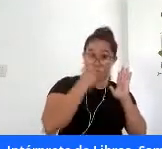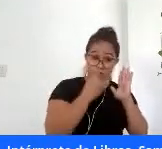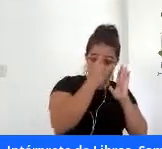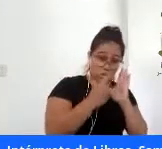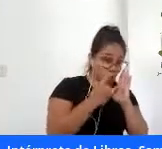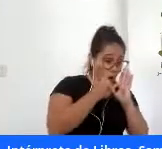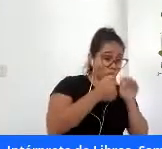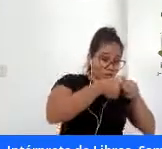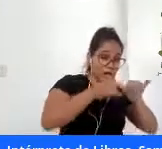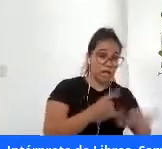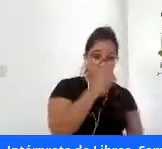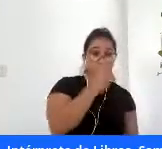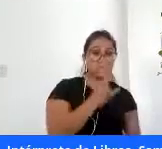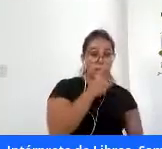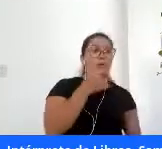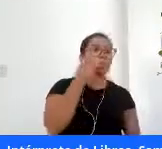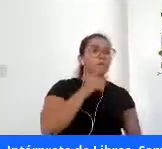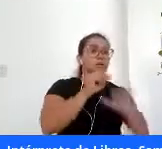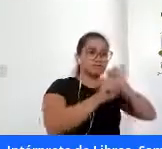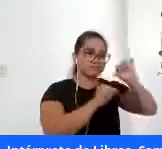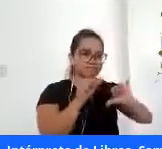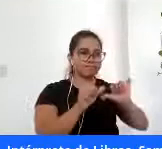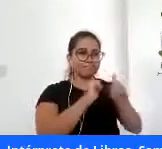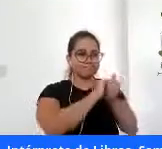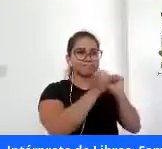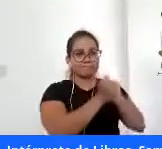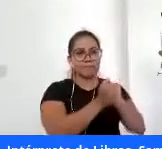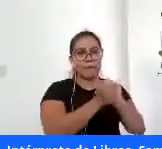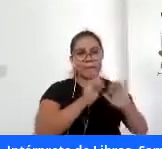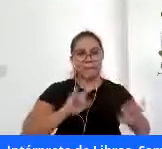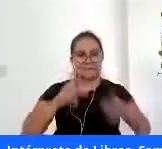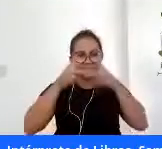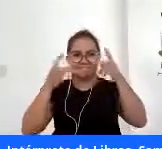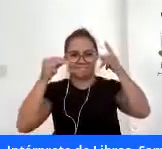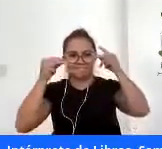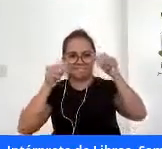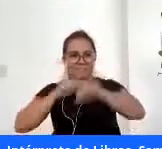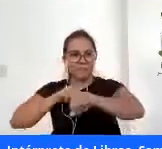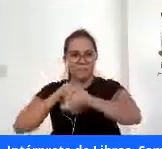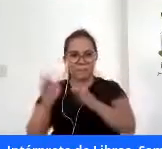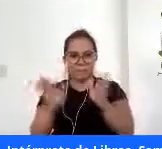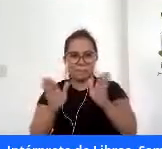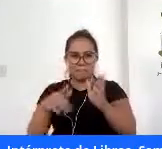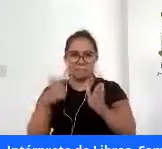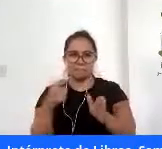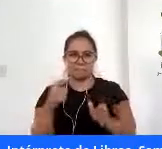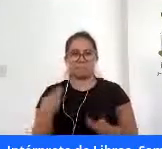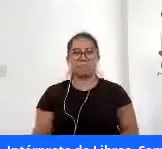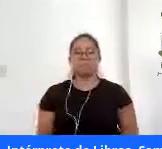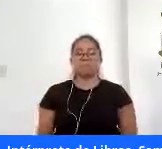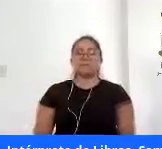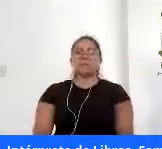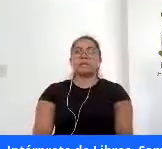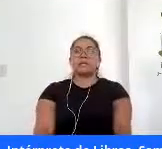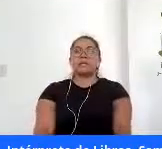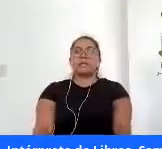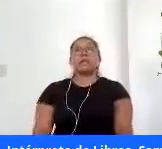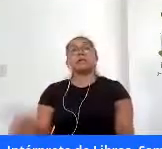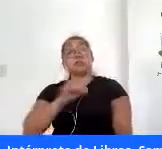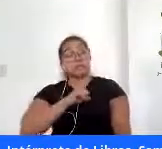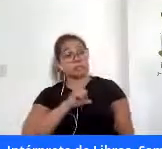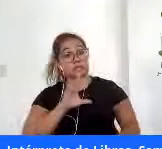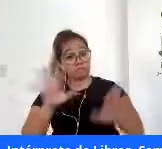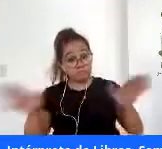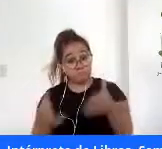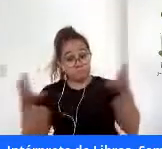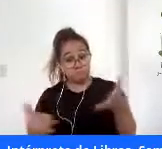essas alterações. Existem formas de vocês estimularem essas alterações no cérebro, né, essa plasticidade. Uma